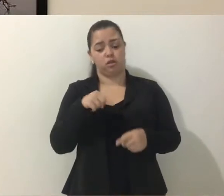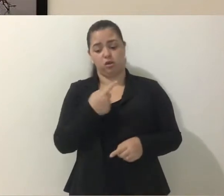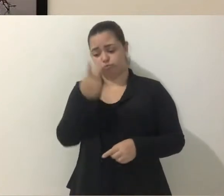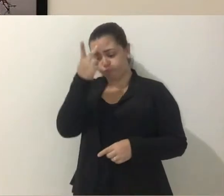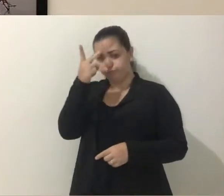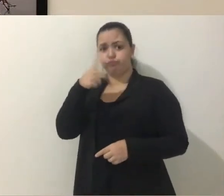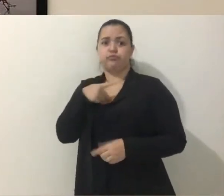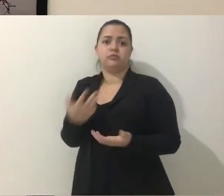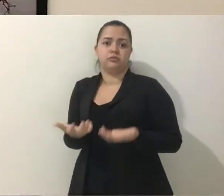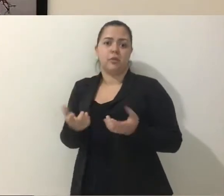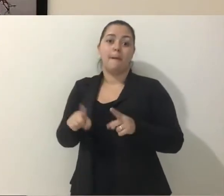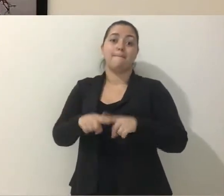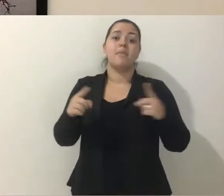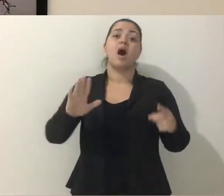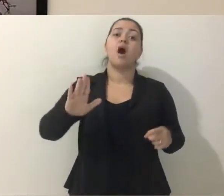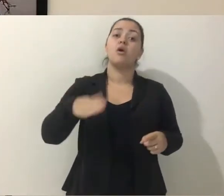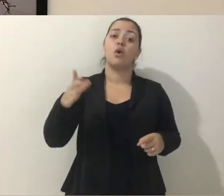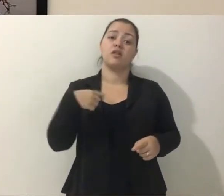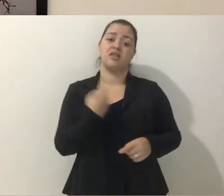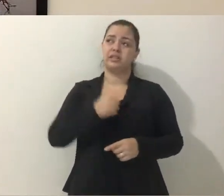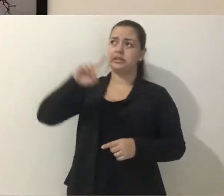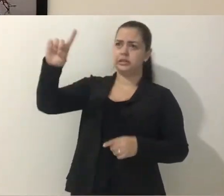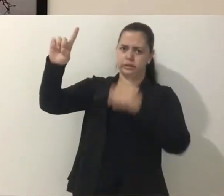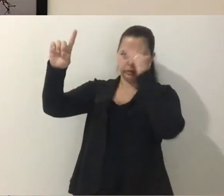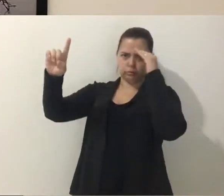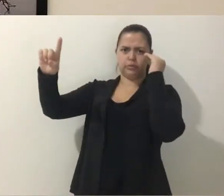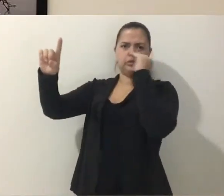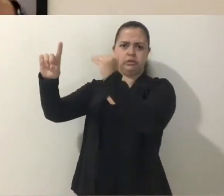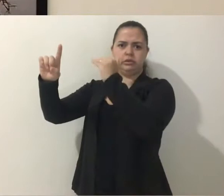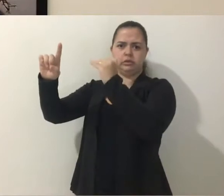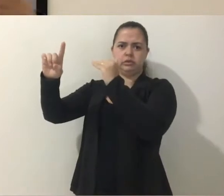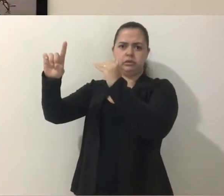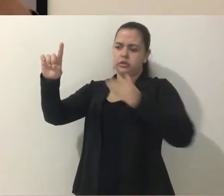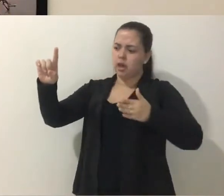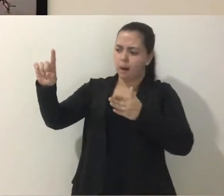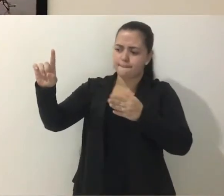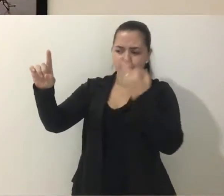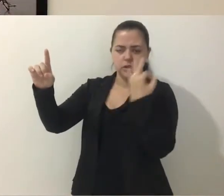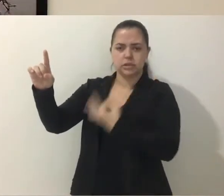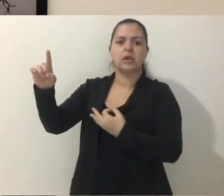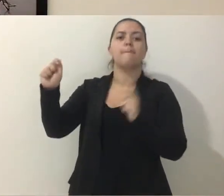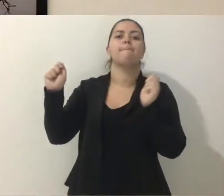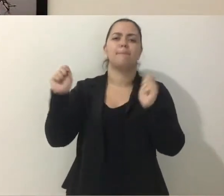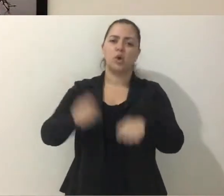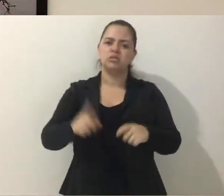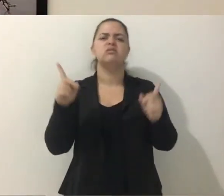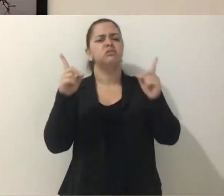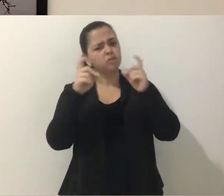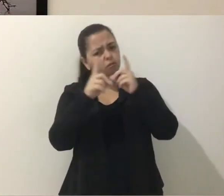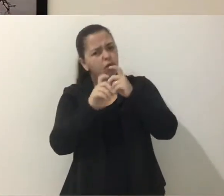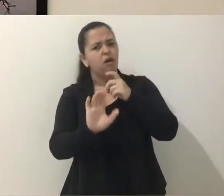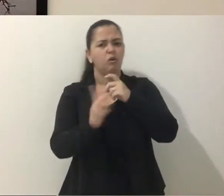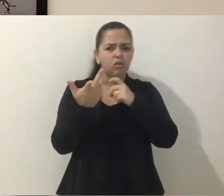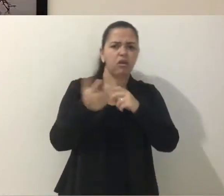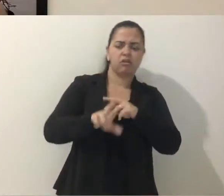o casamento segundo Deus, buscando sua orientação, buscando sua direção, é possível sim, com dificuldades, com diferenças,